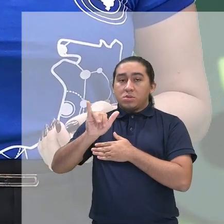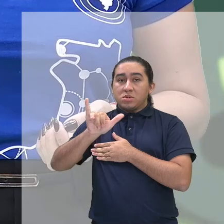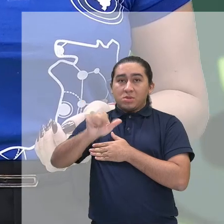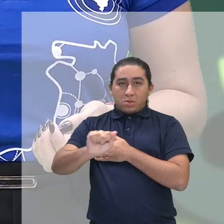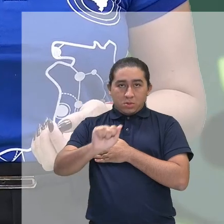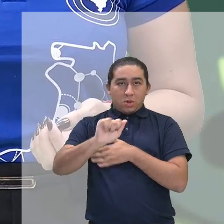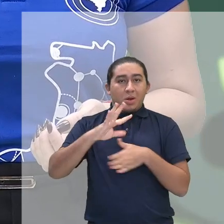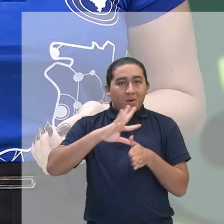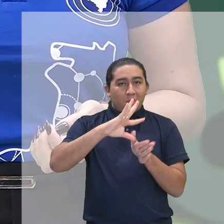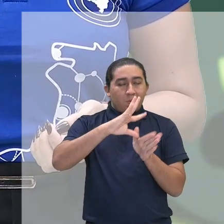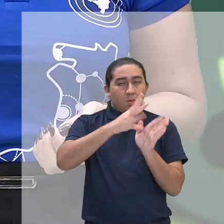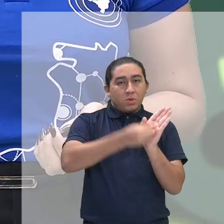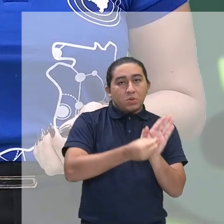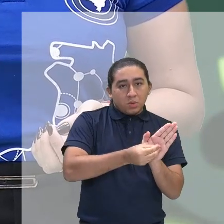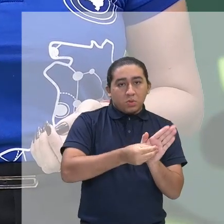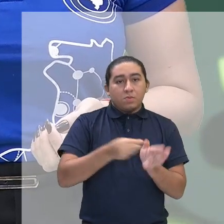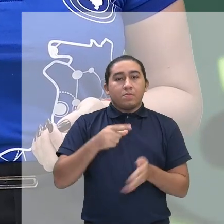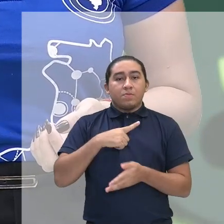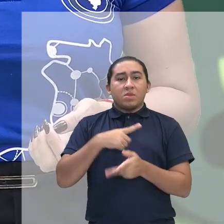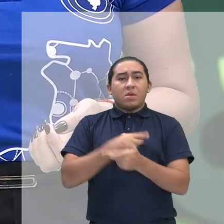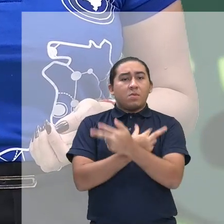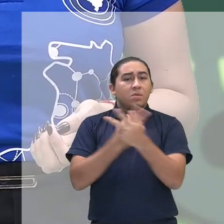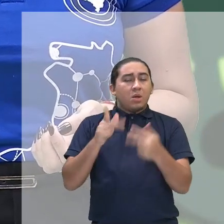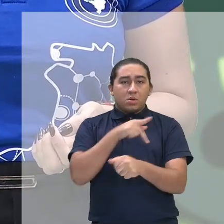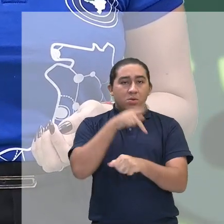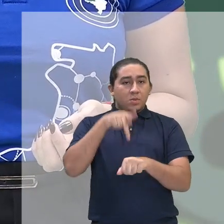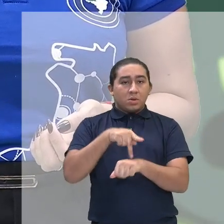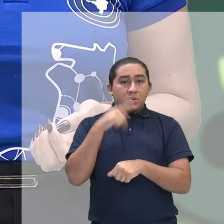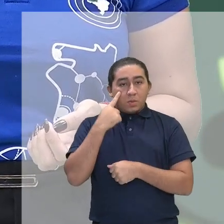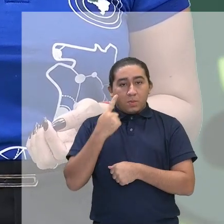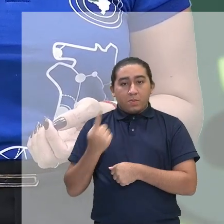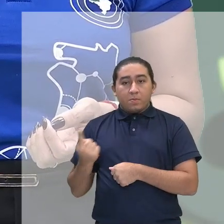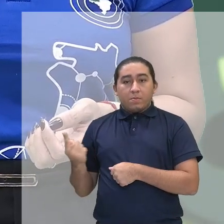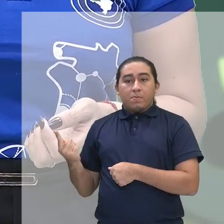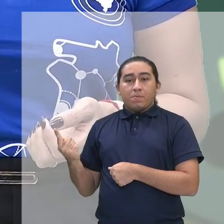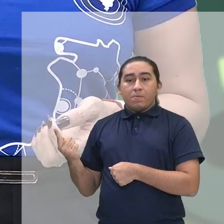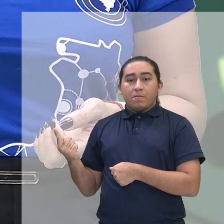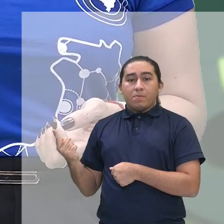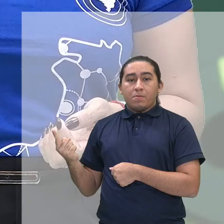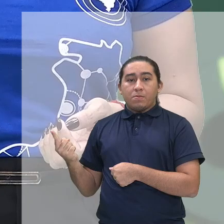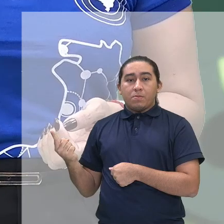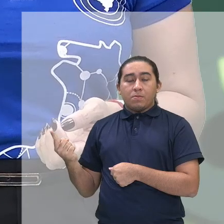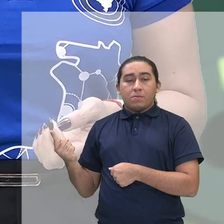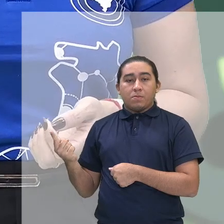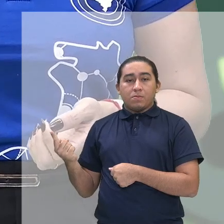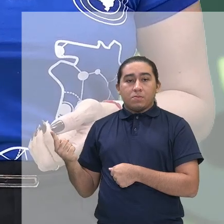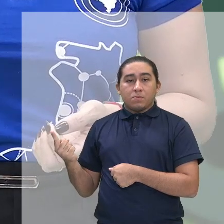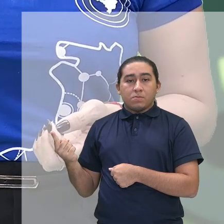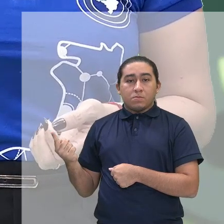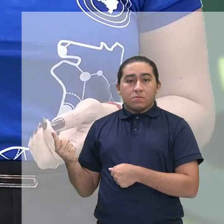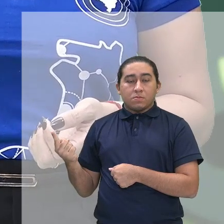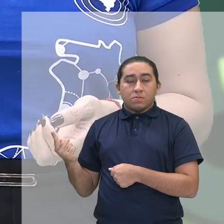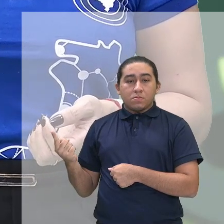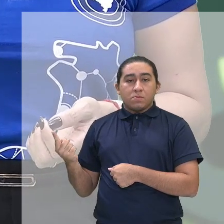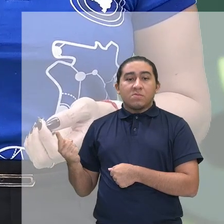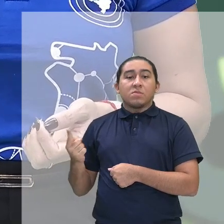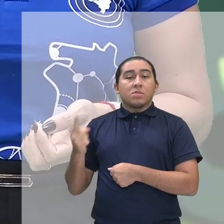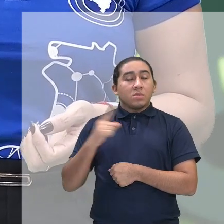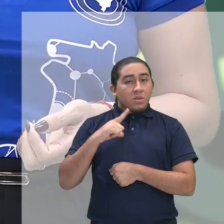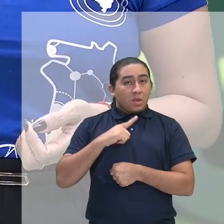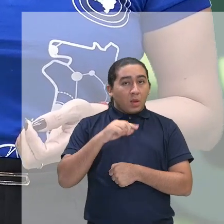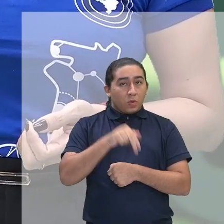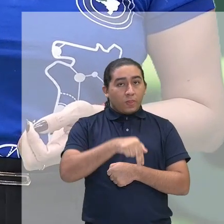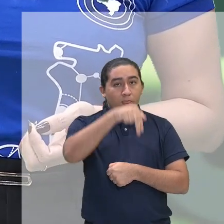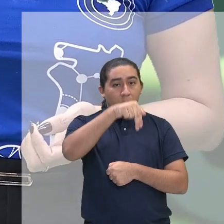ó, diferentes países, né? Guiana, Venezuela, Colômbia, Peru, né? A gente tem aqui a região